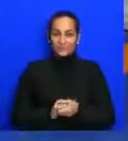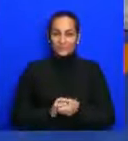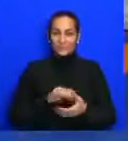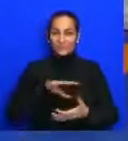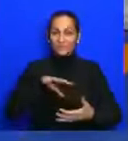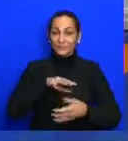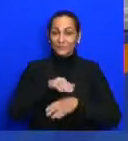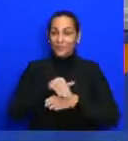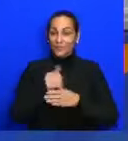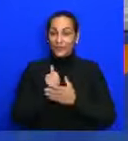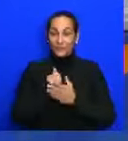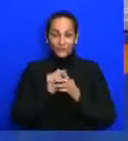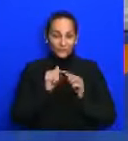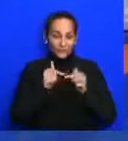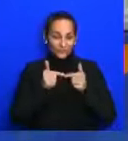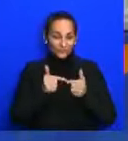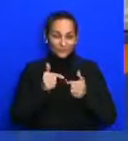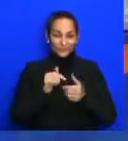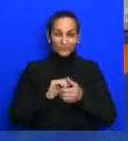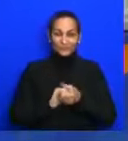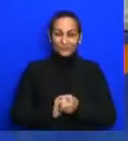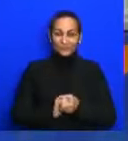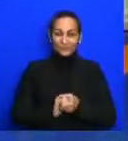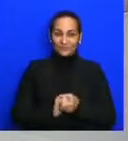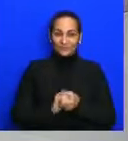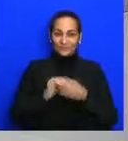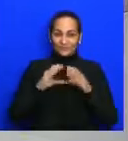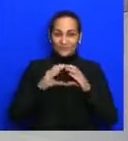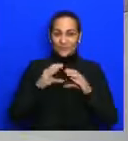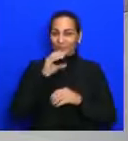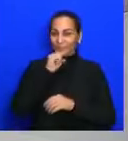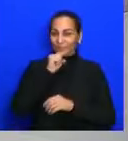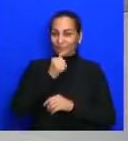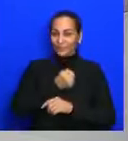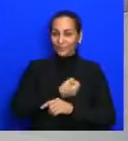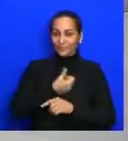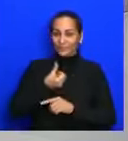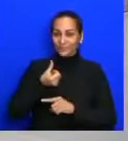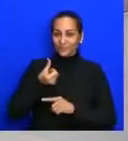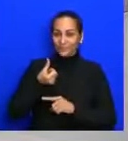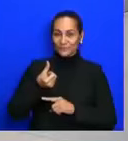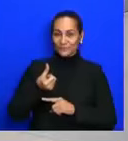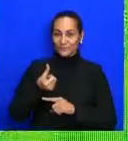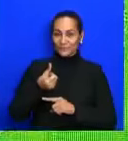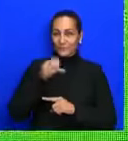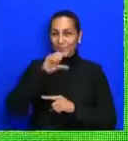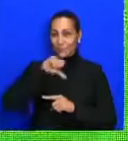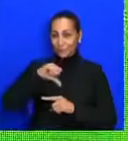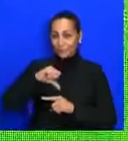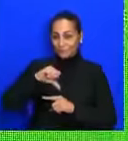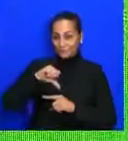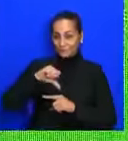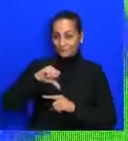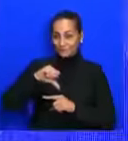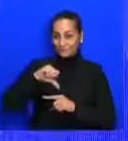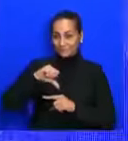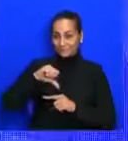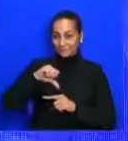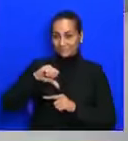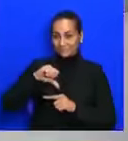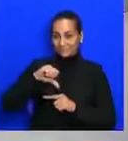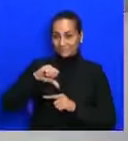O globo girando, você chamando, a sorte chegando. Bola laranja, número 9, com o traço